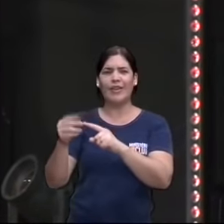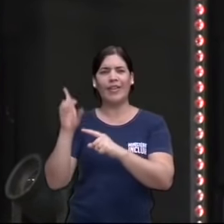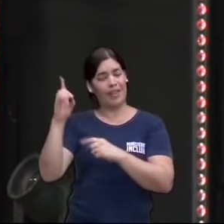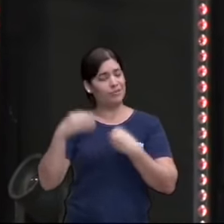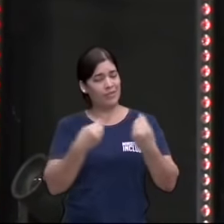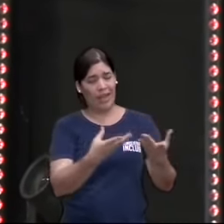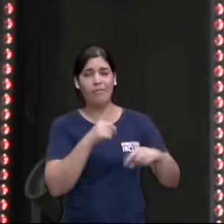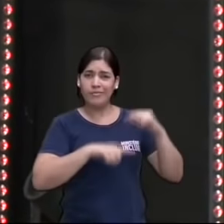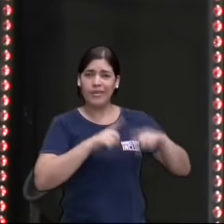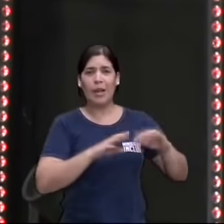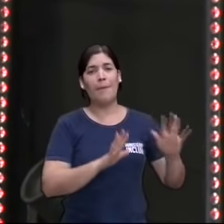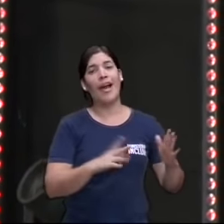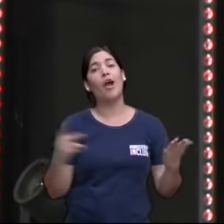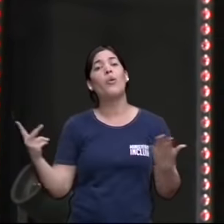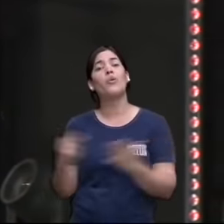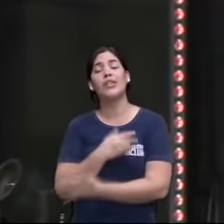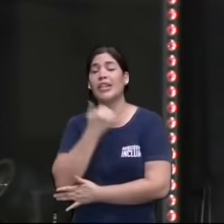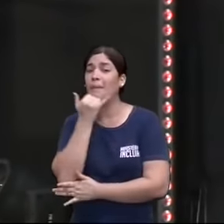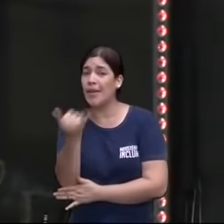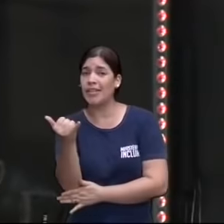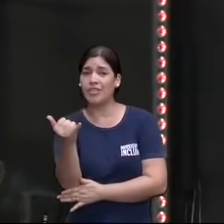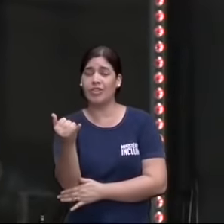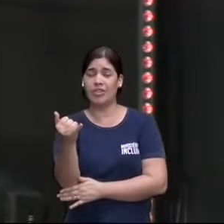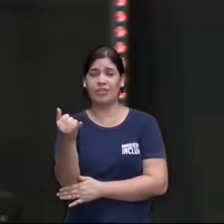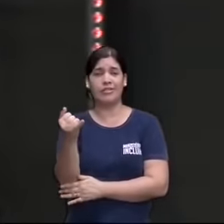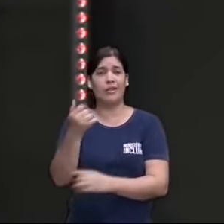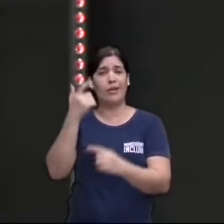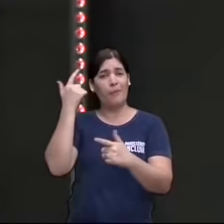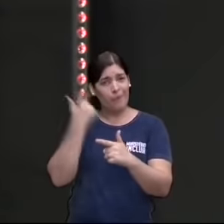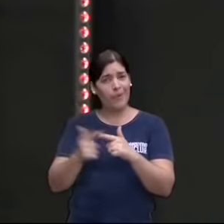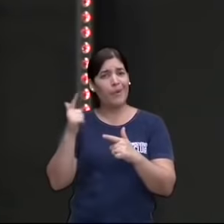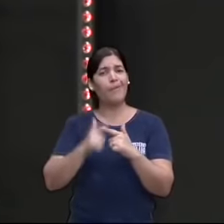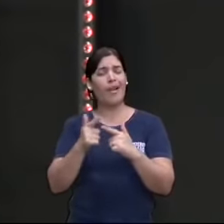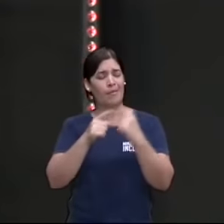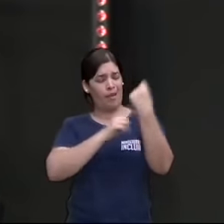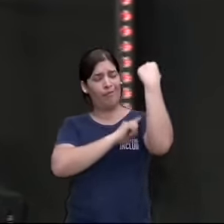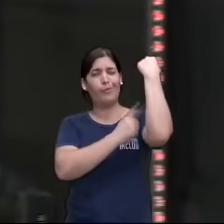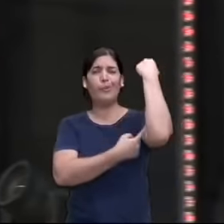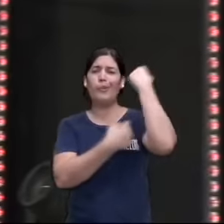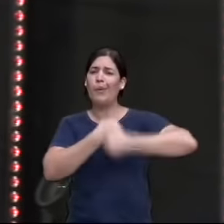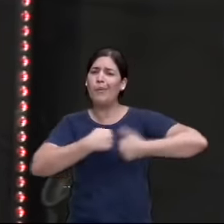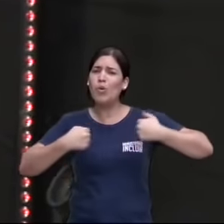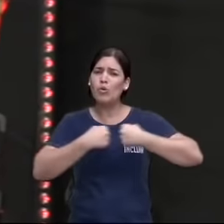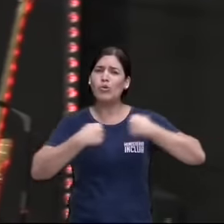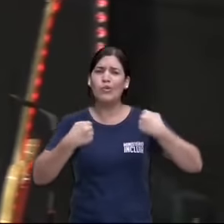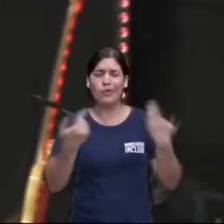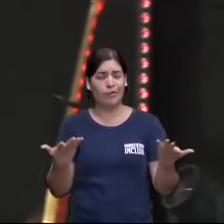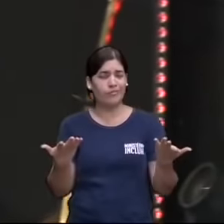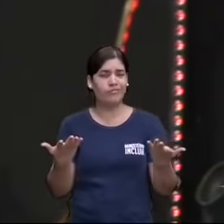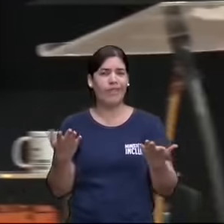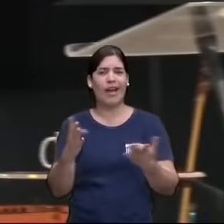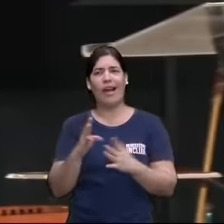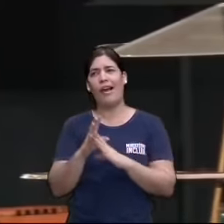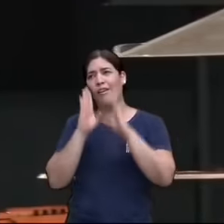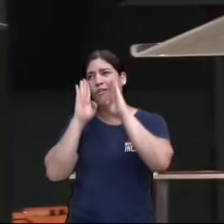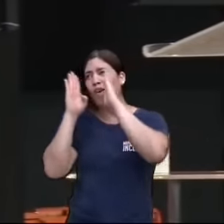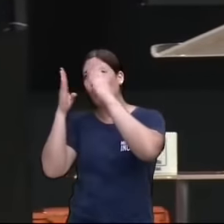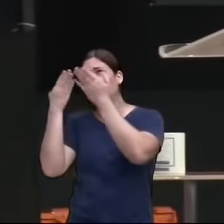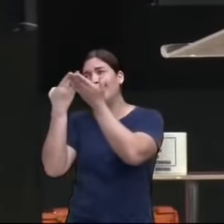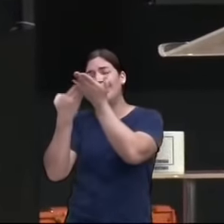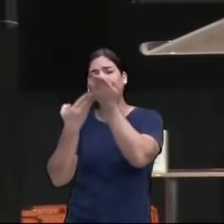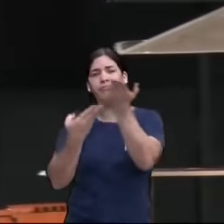vem a lesão, o pecado, que vai tirando o teu foco, vai tirando a tua percepção